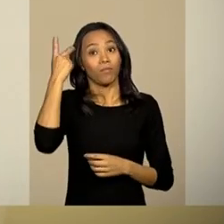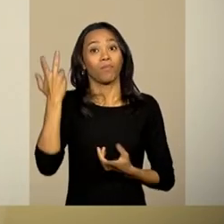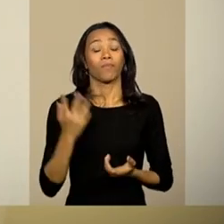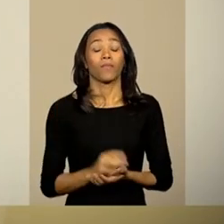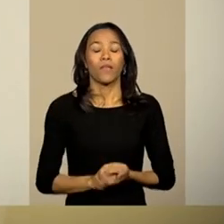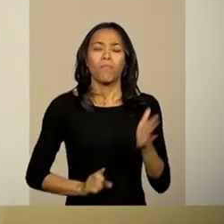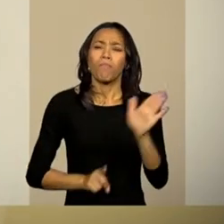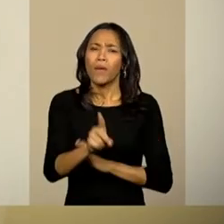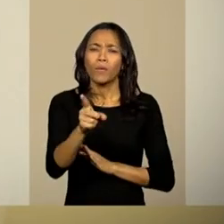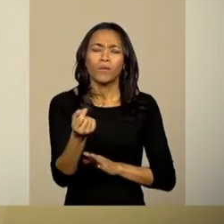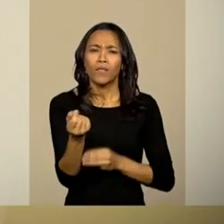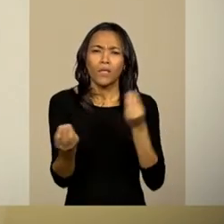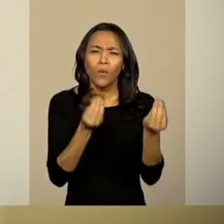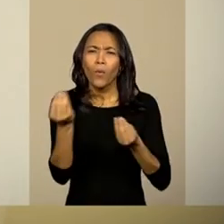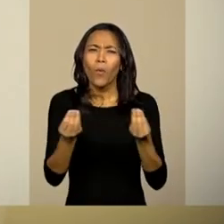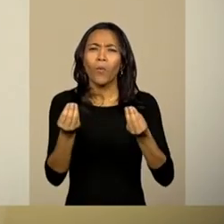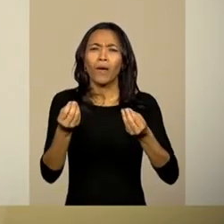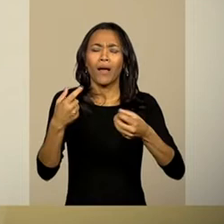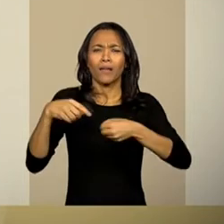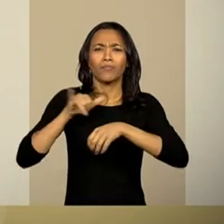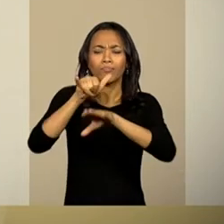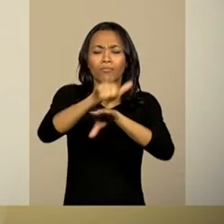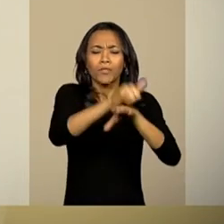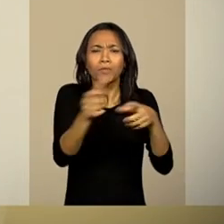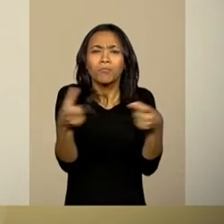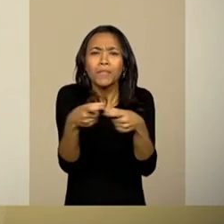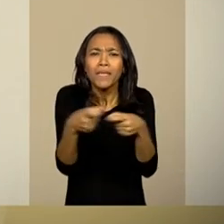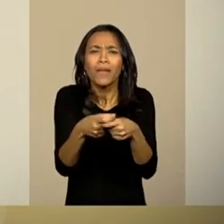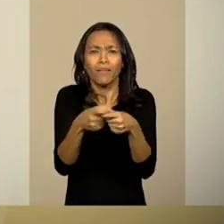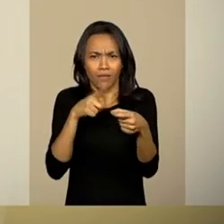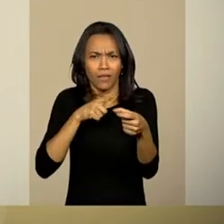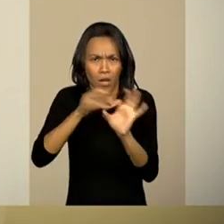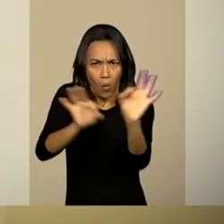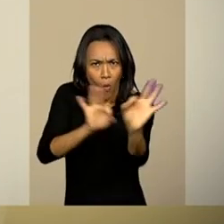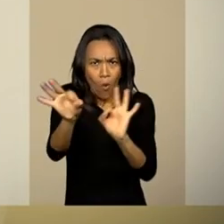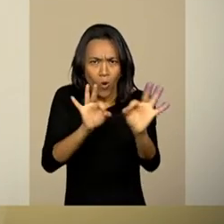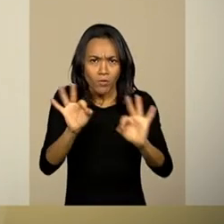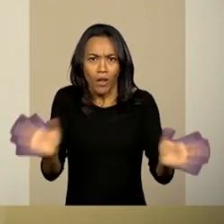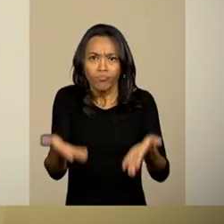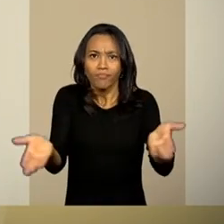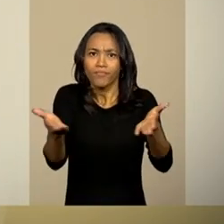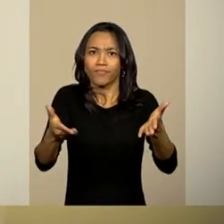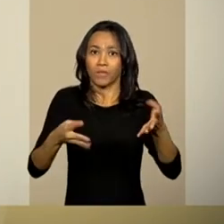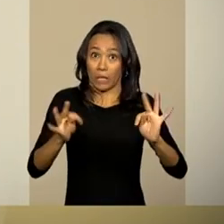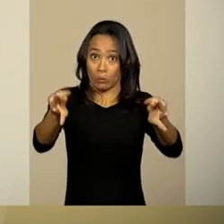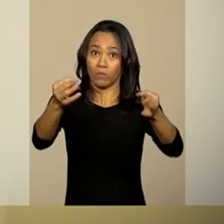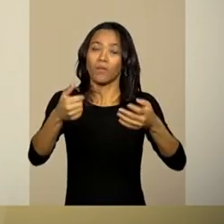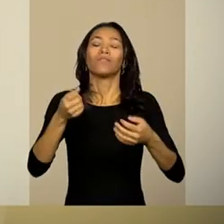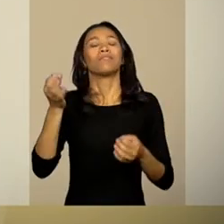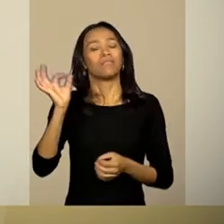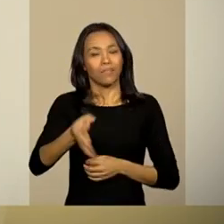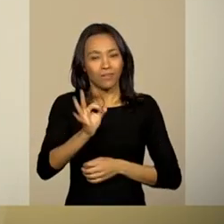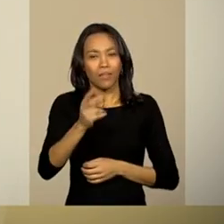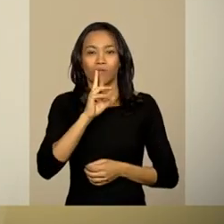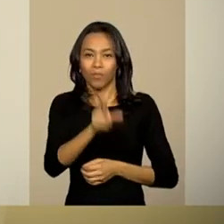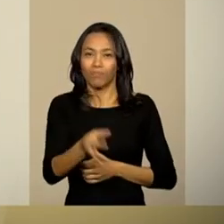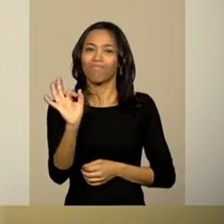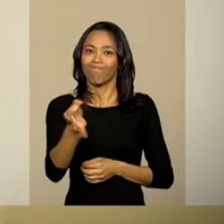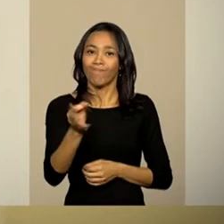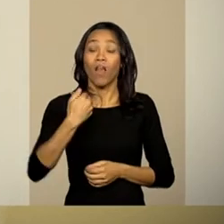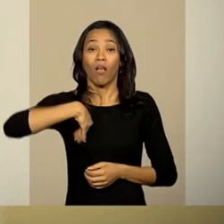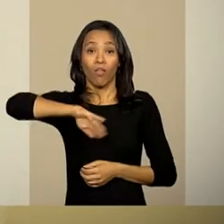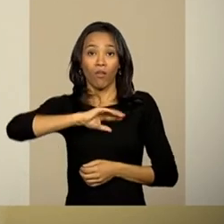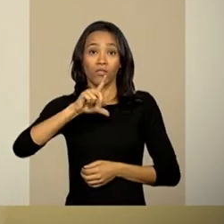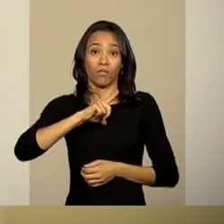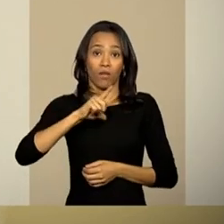os aeroportos que ficam nas pequenas e médias cidades, há algum plano para modernizá-los? Com certeza, Luciano, com certeza. Nós